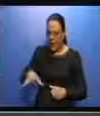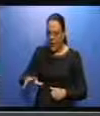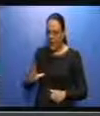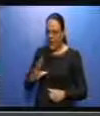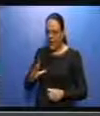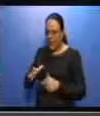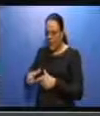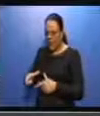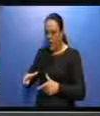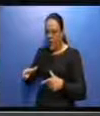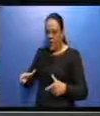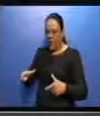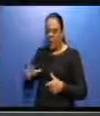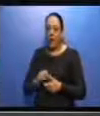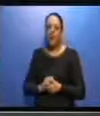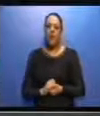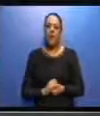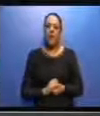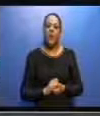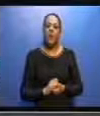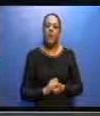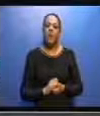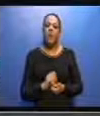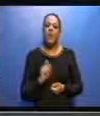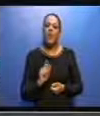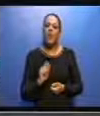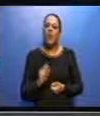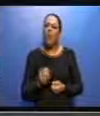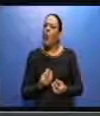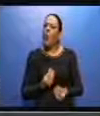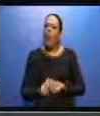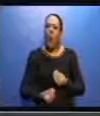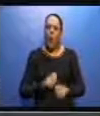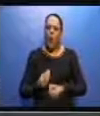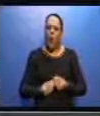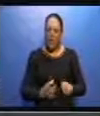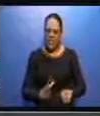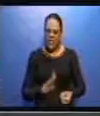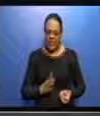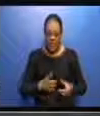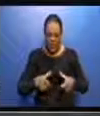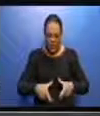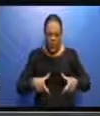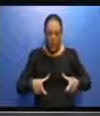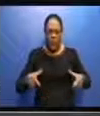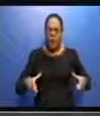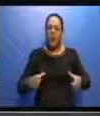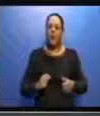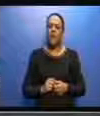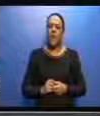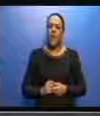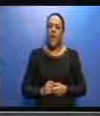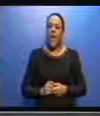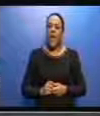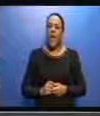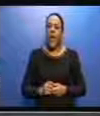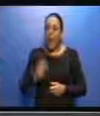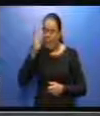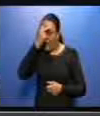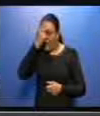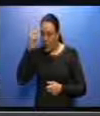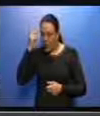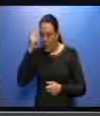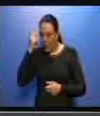o crescimento urbano ele ocorre que que significa quando ocorre o aumento da população da